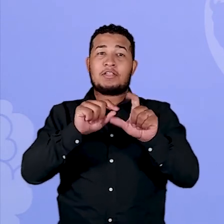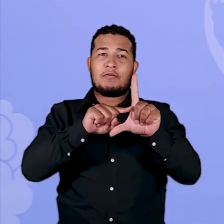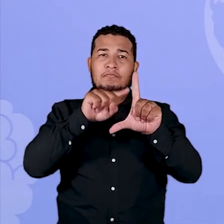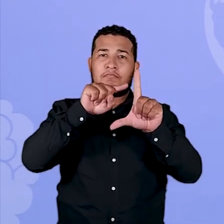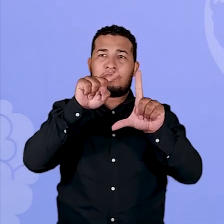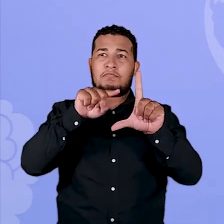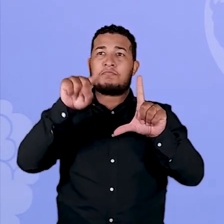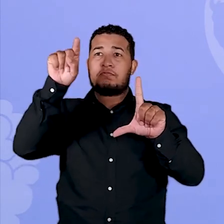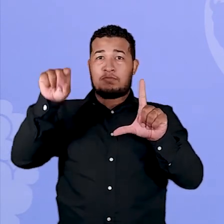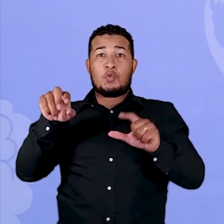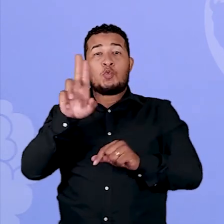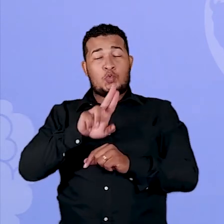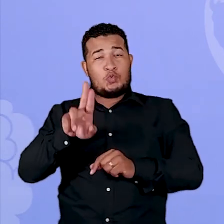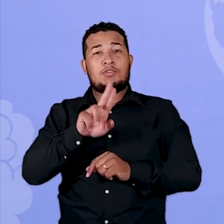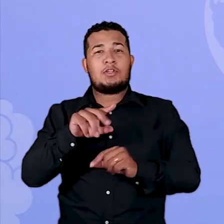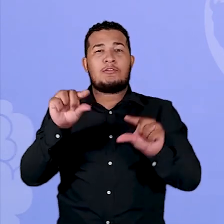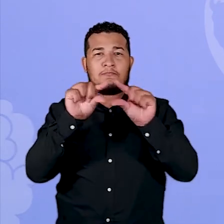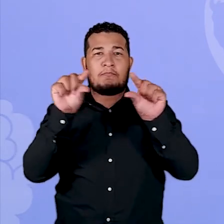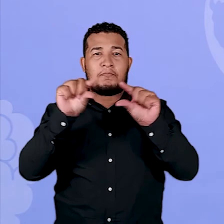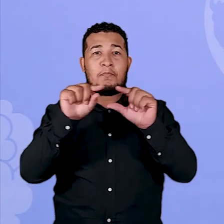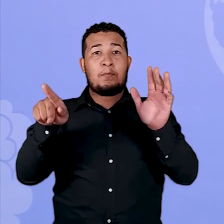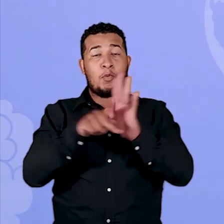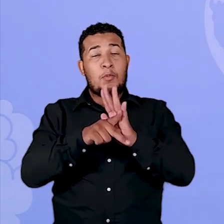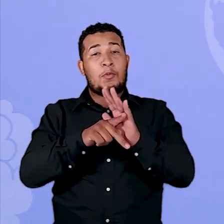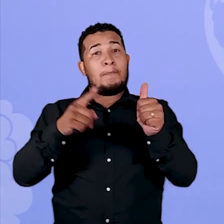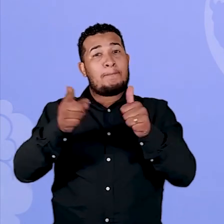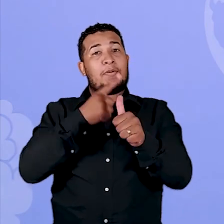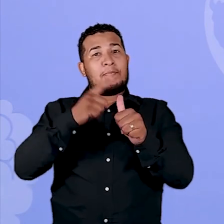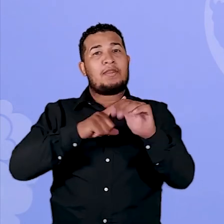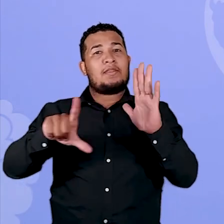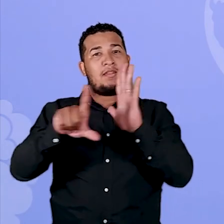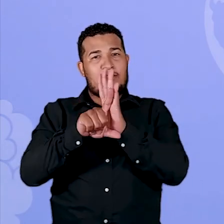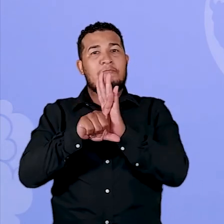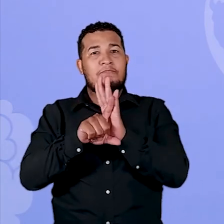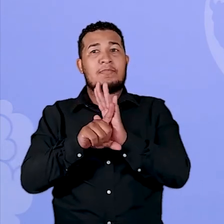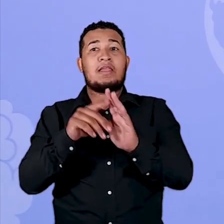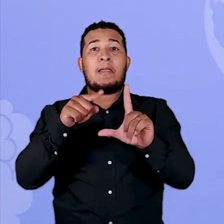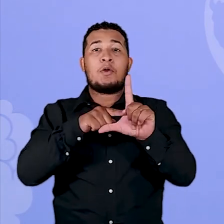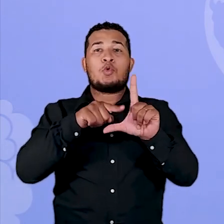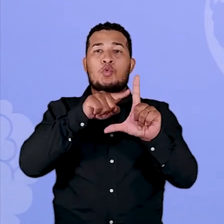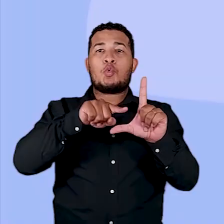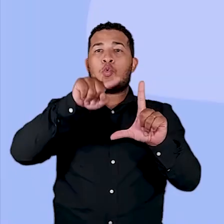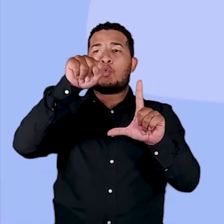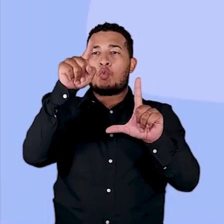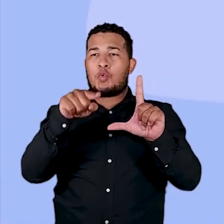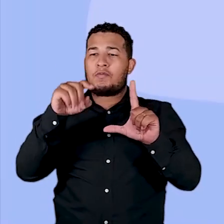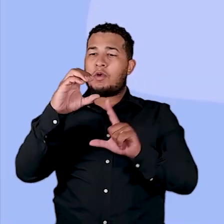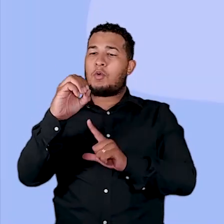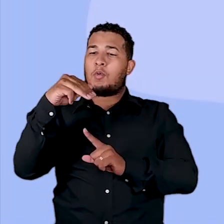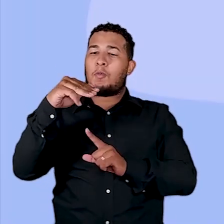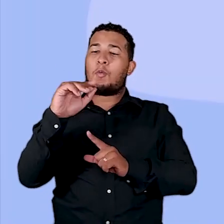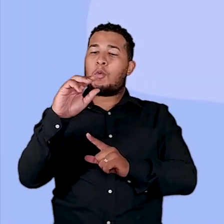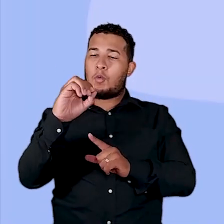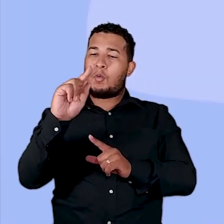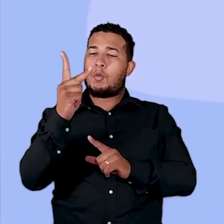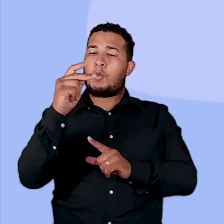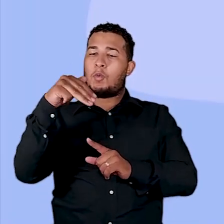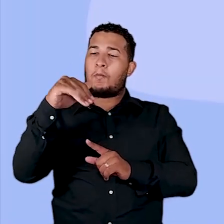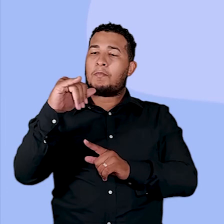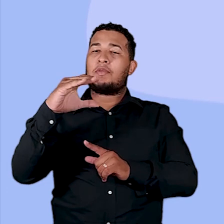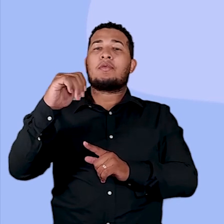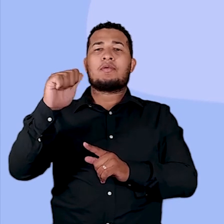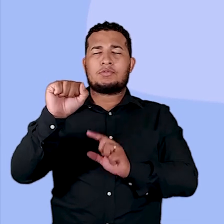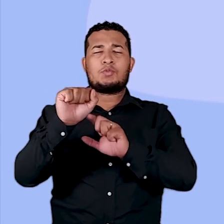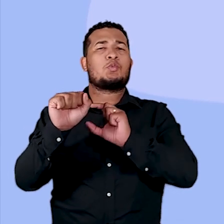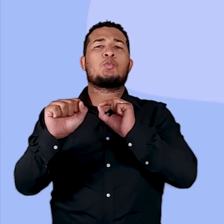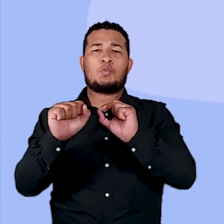dessa formulazinha, dessa primeira lei de Ohm, que a gente vai chamar de curvas ômicas. Então vamos definir aí o que é curvas